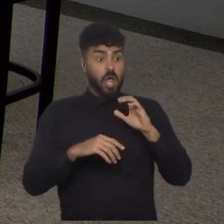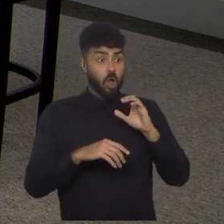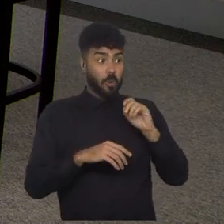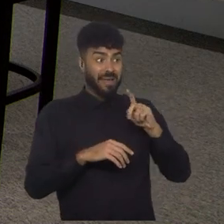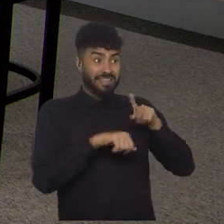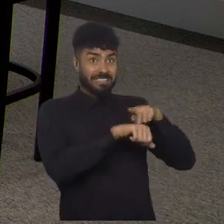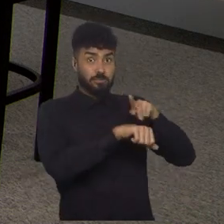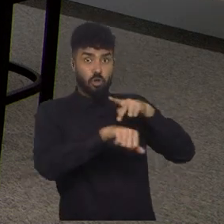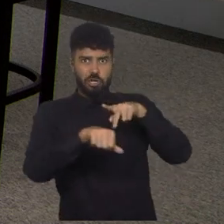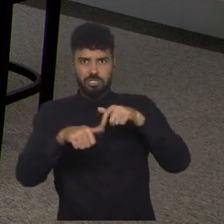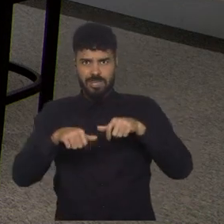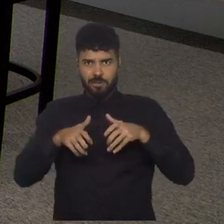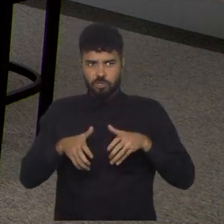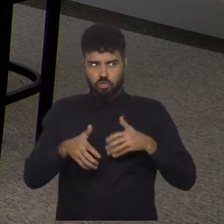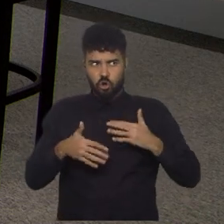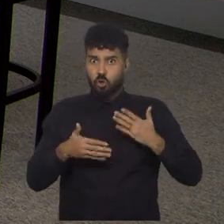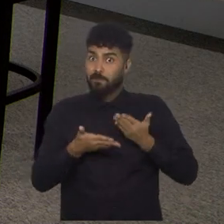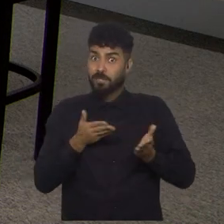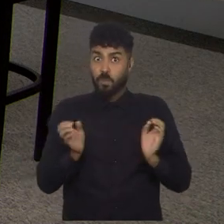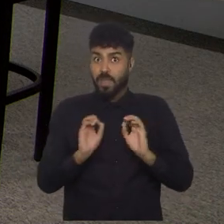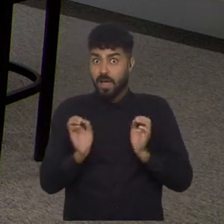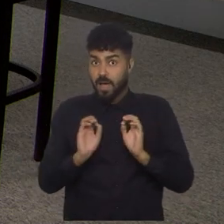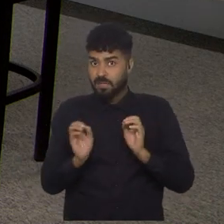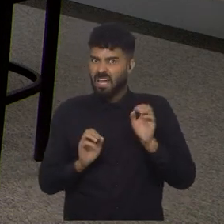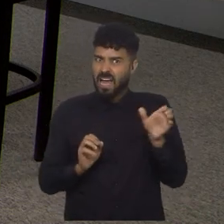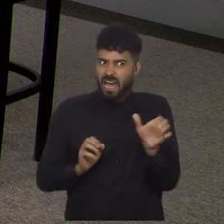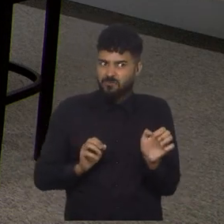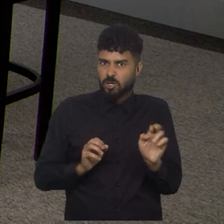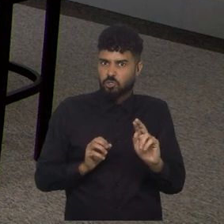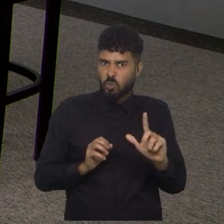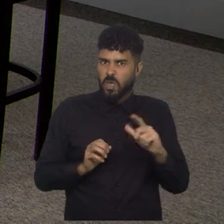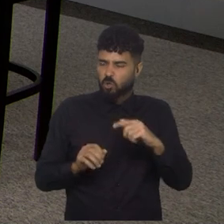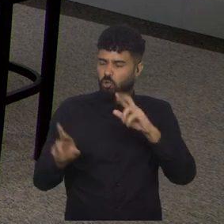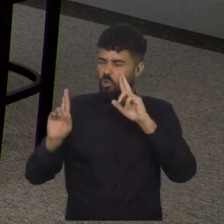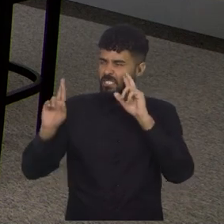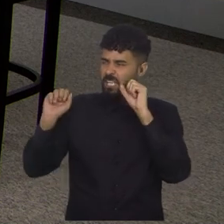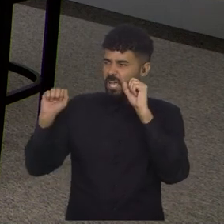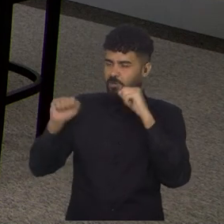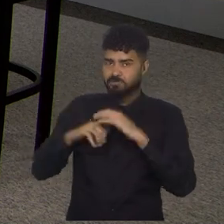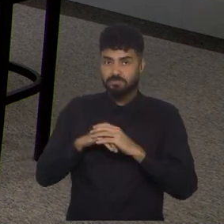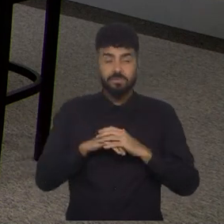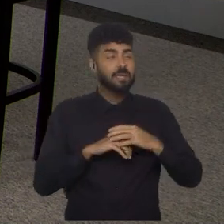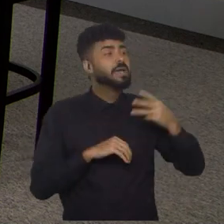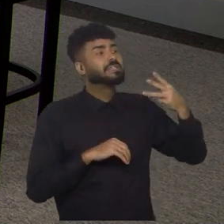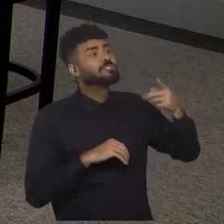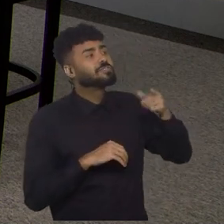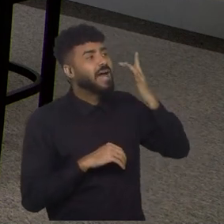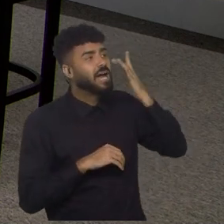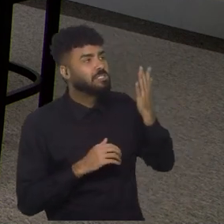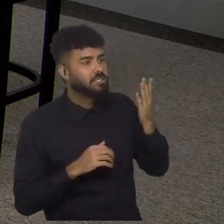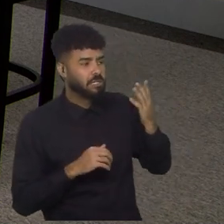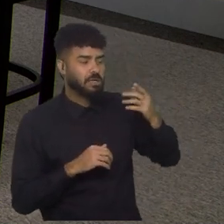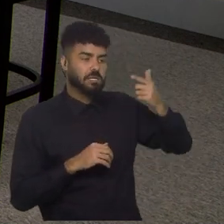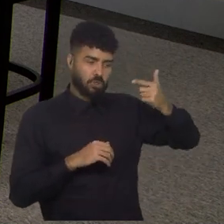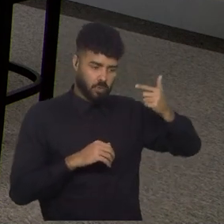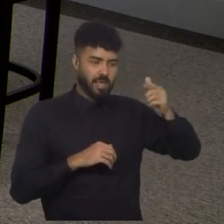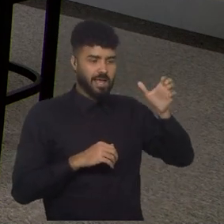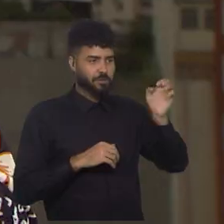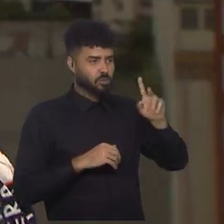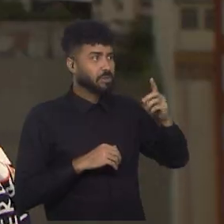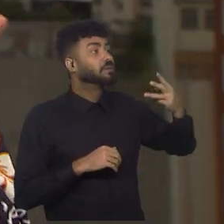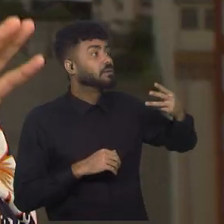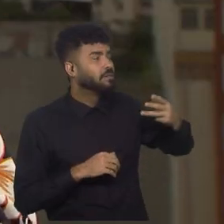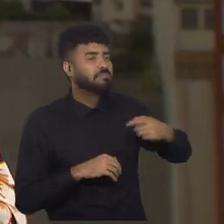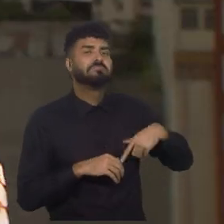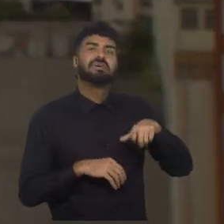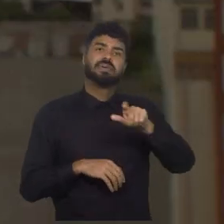bastante, sem perder nenhuma partida. Então, eu tô torcendo para a África do Sul garantir essa vaga. África do Sul, aí em terceiro ficaria só para a gente saber se essa classificação mágica. Em terceiro